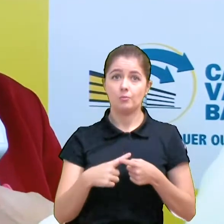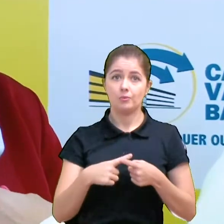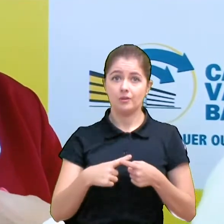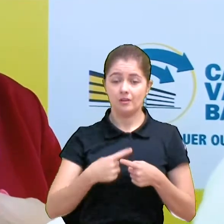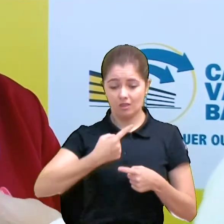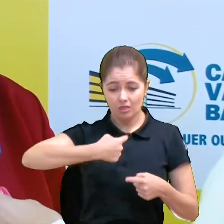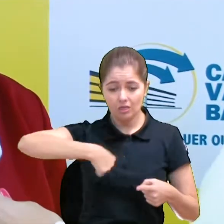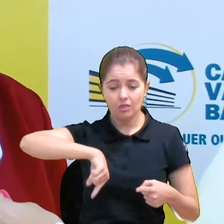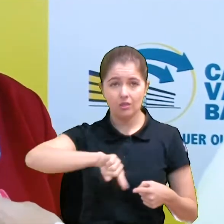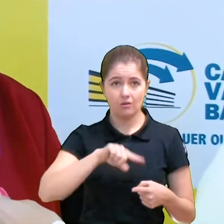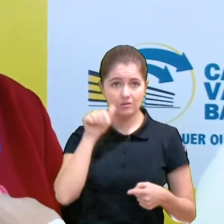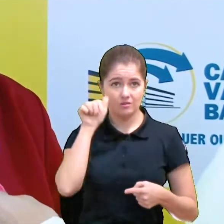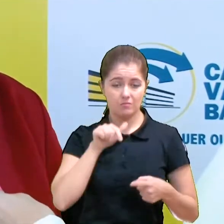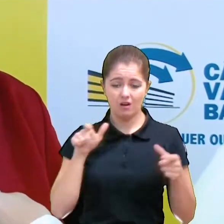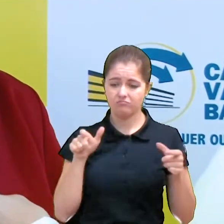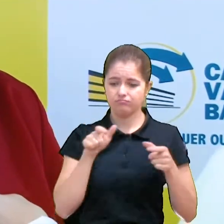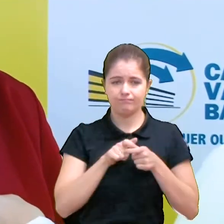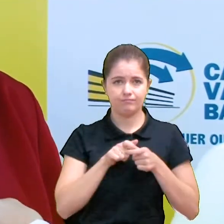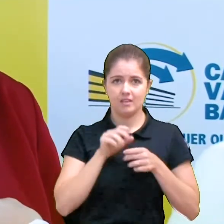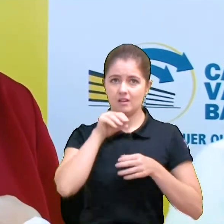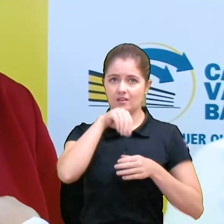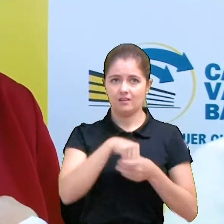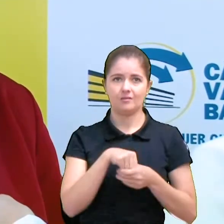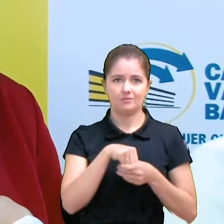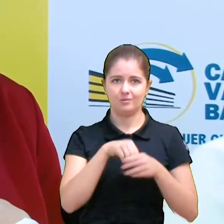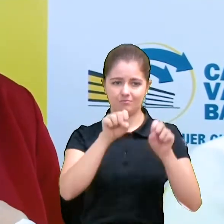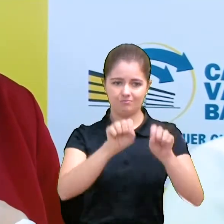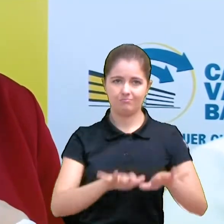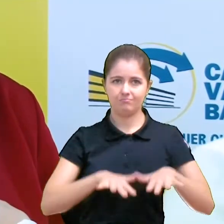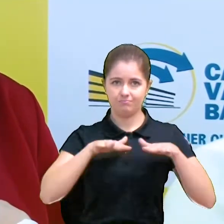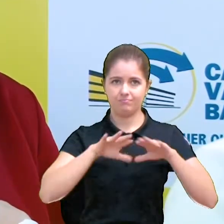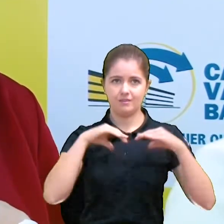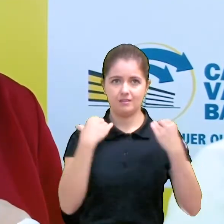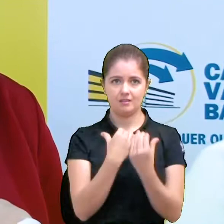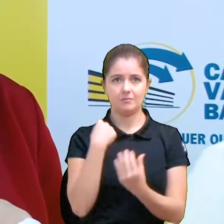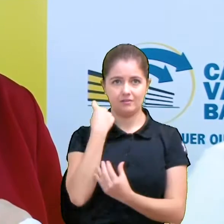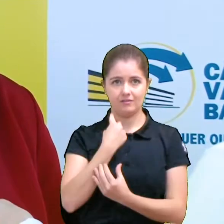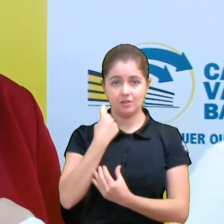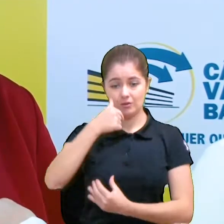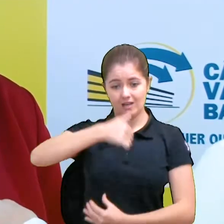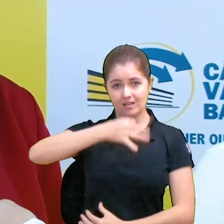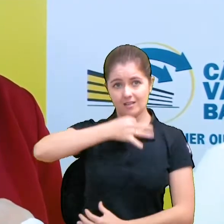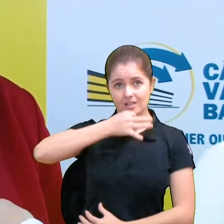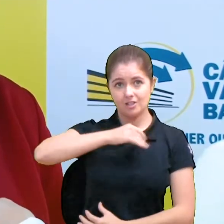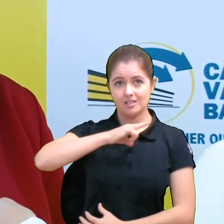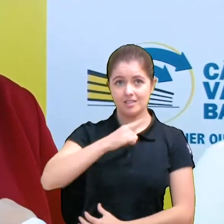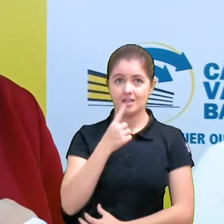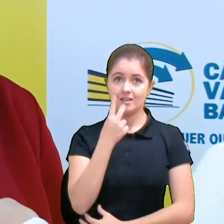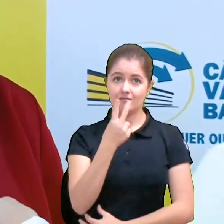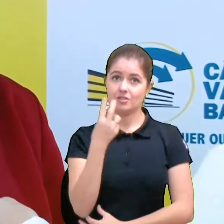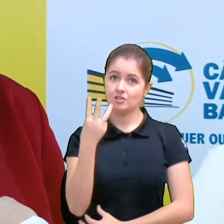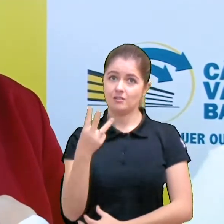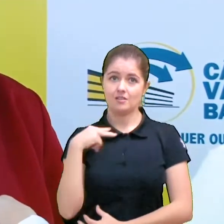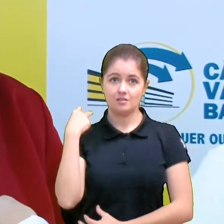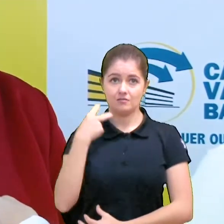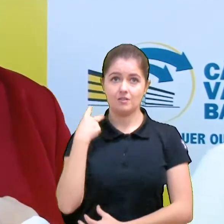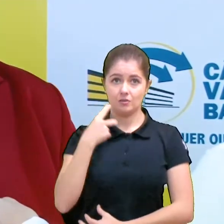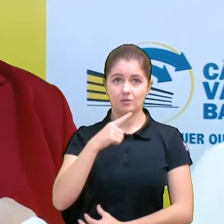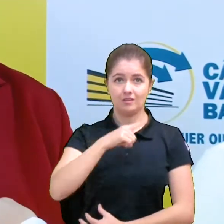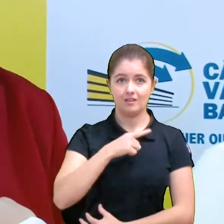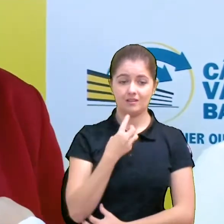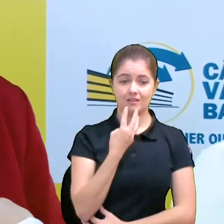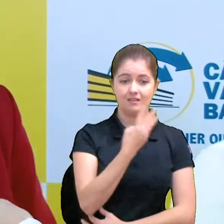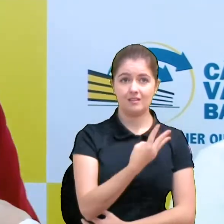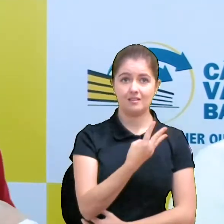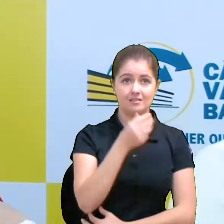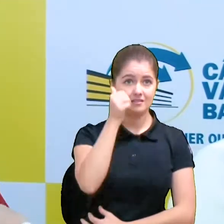imensa minoria nos parlamentos. Caxias aqui é um exemplo, né? Nós somos 23 vereadores e tem apenas 3